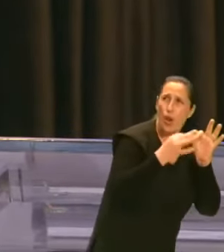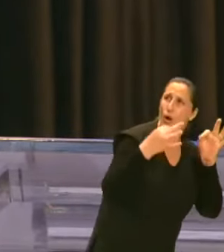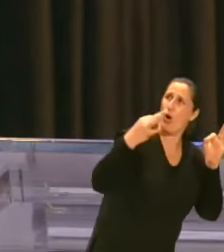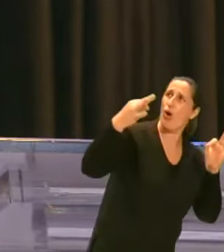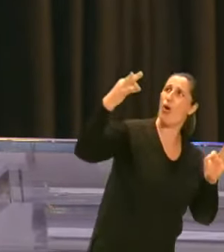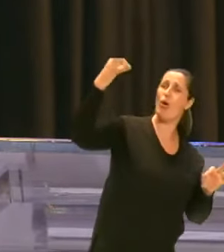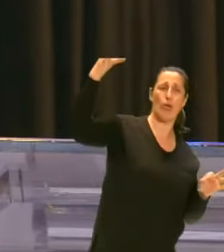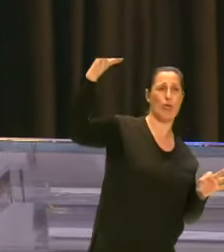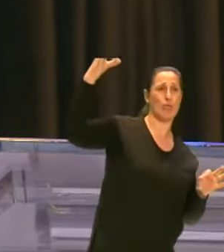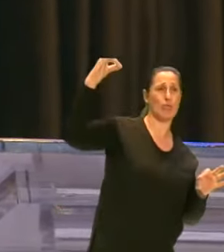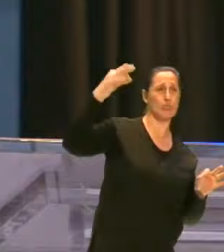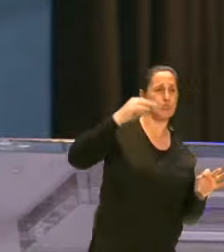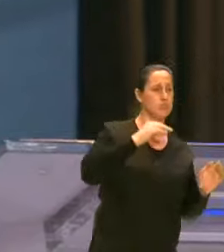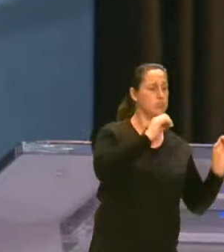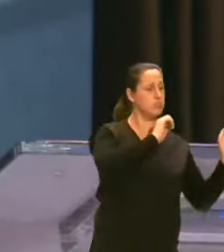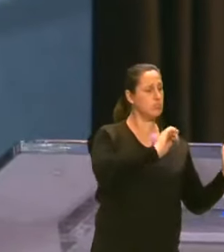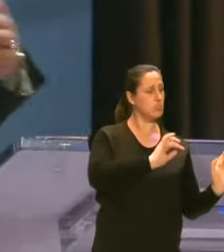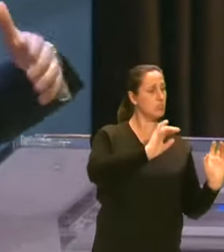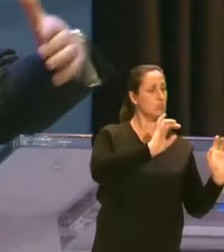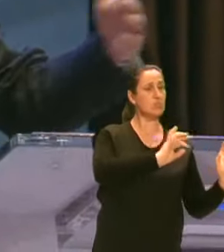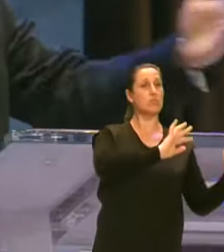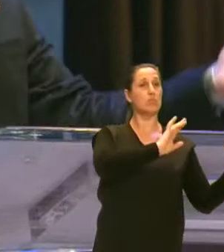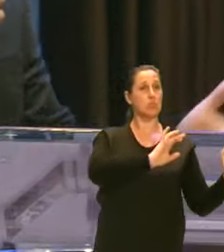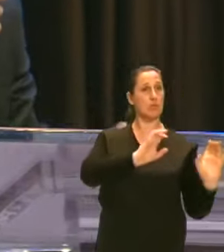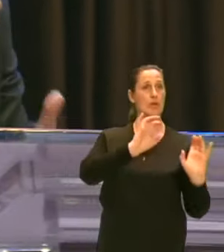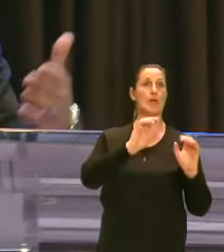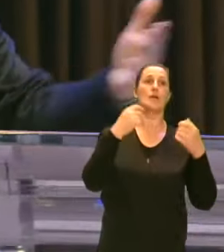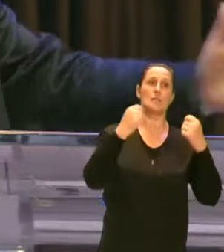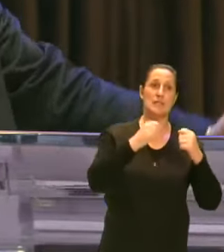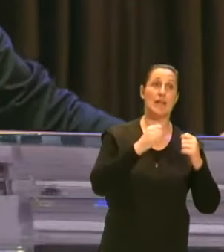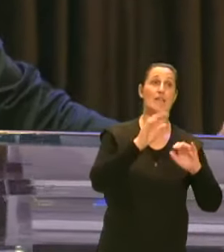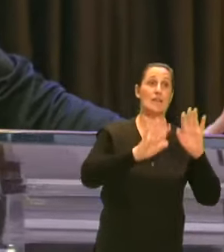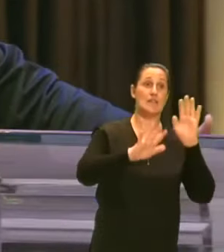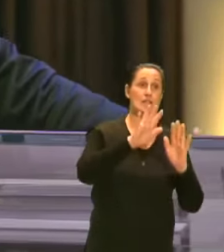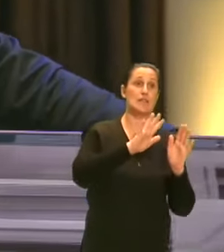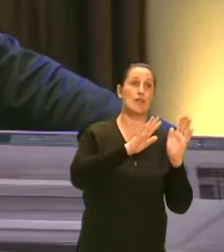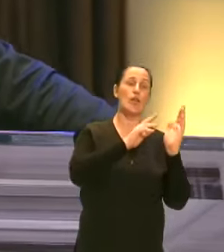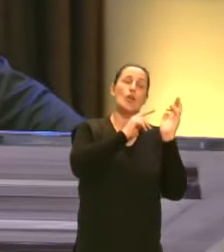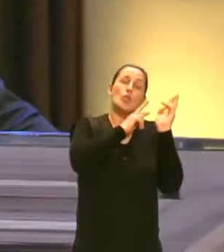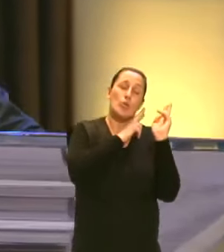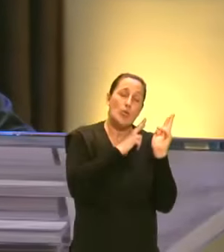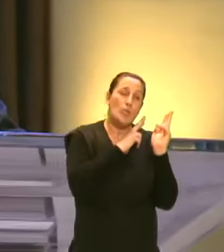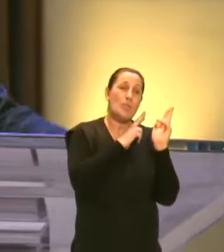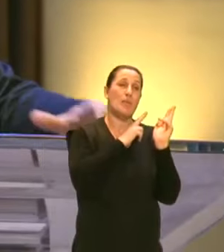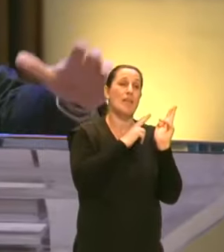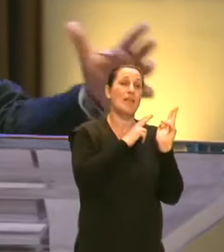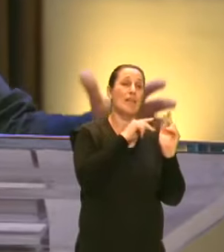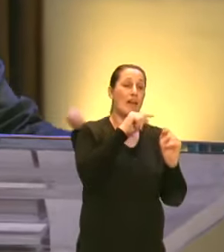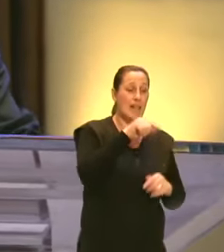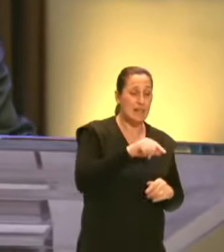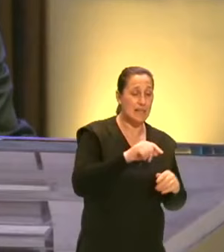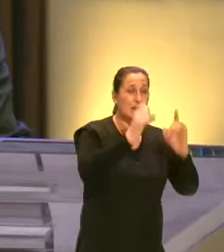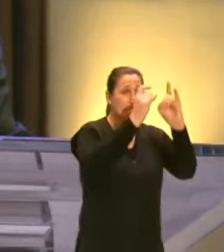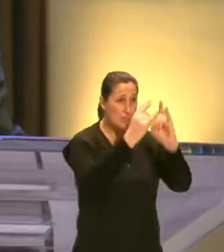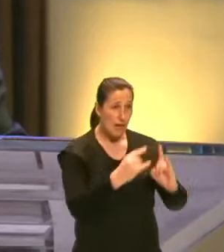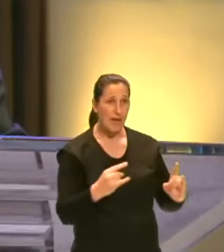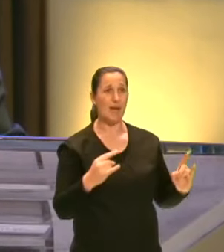alguns momentos se sentia cansado, tinha que dormir ali, talvez no relento, fazendo uma